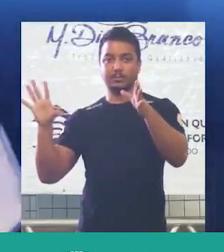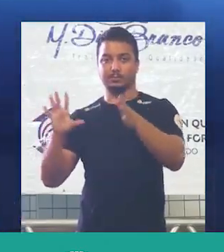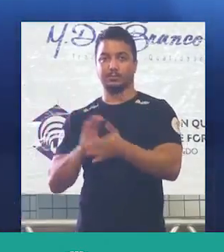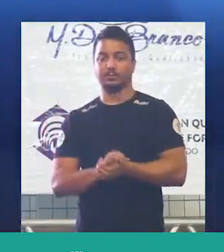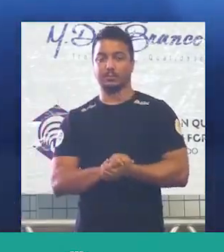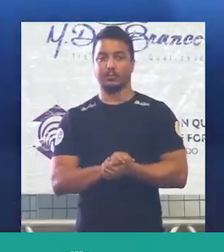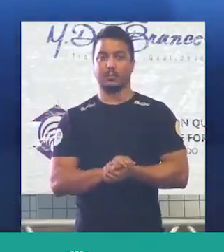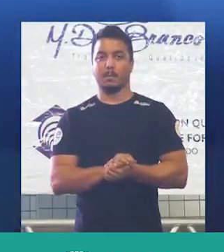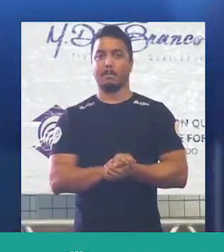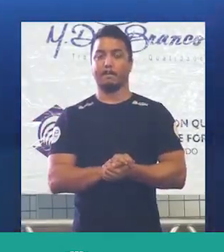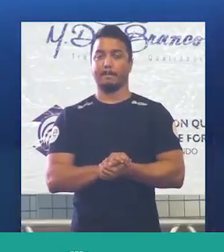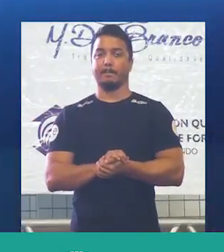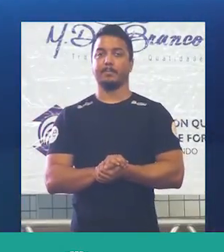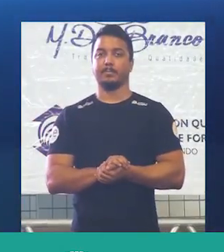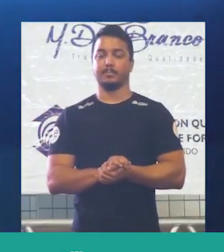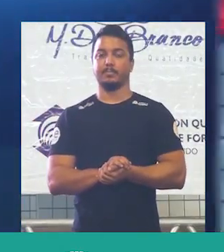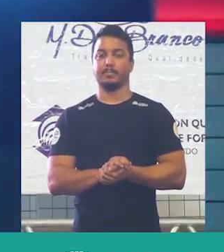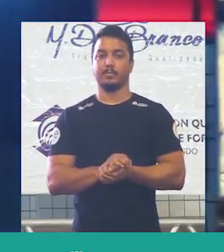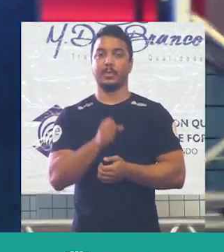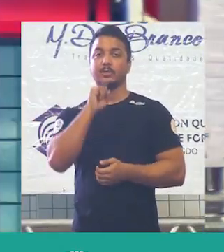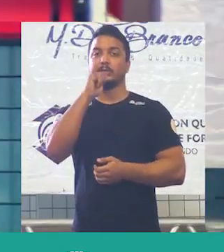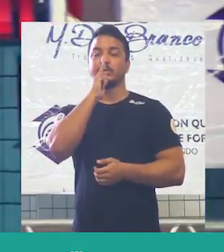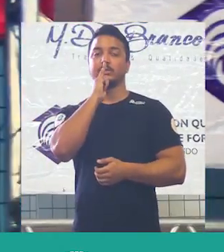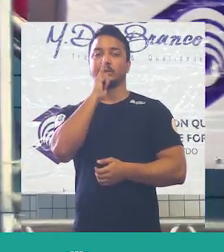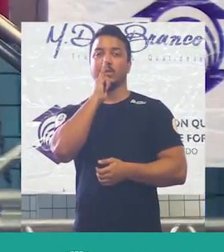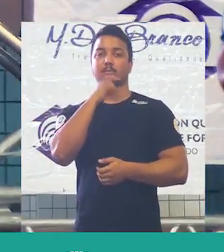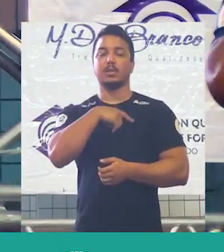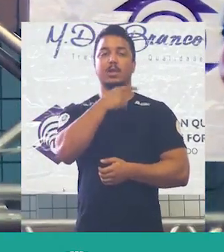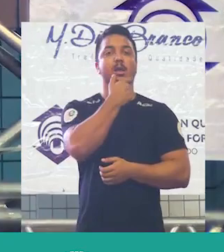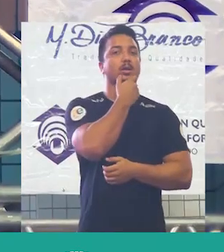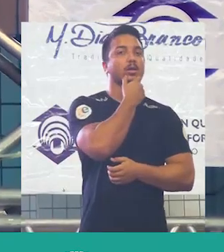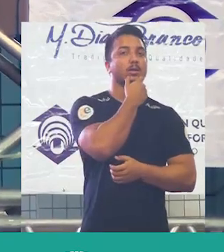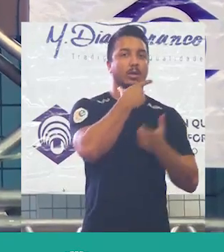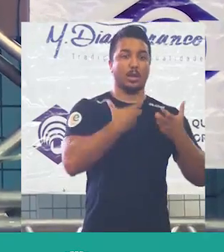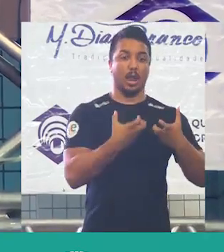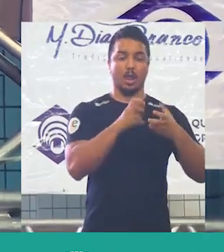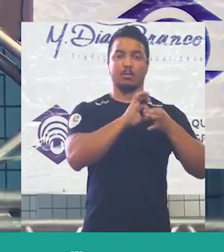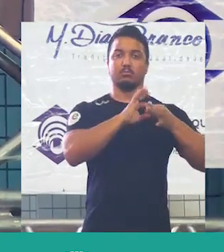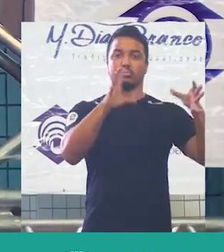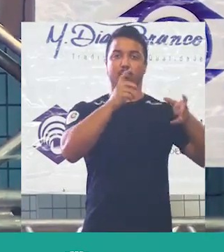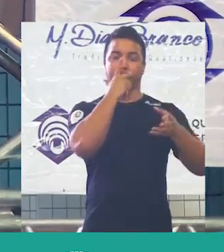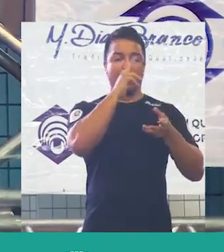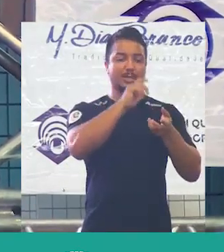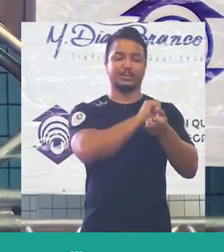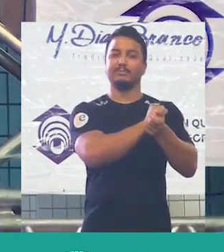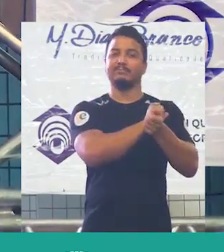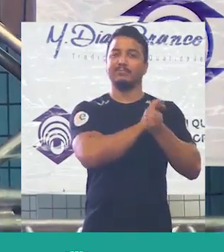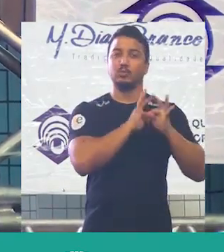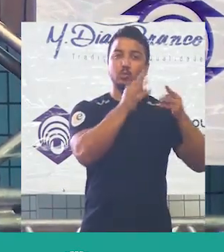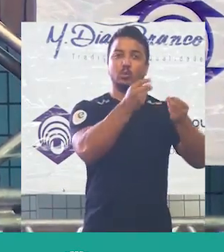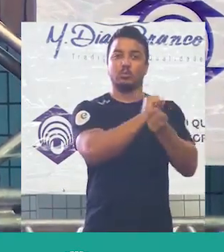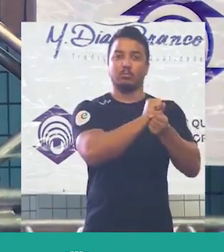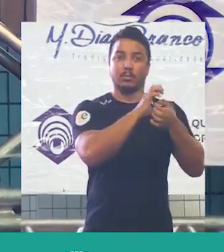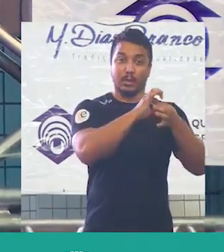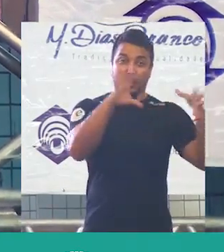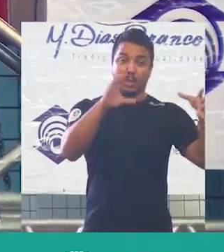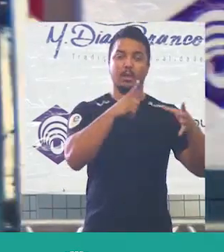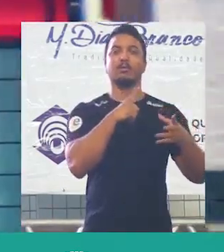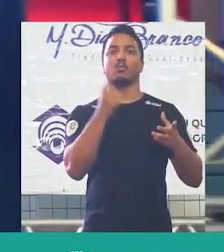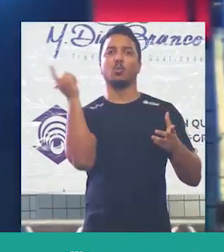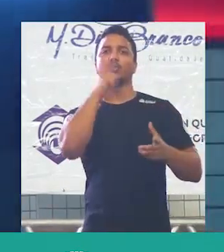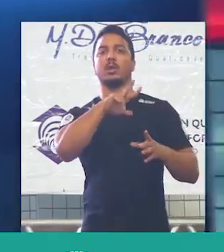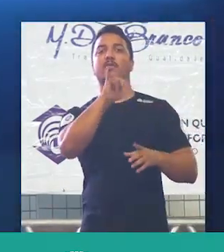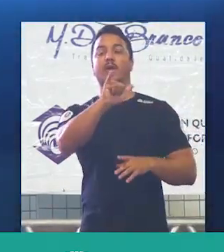abolicionista. Então, se a Inglaterra queria acabar com a escravidão no Brasil, ela vai